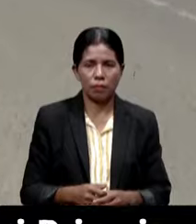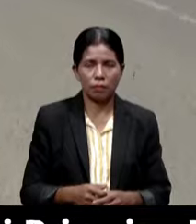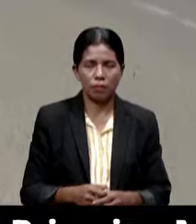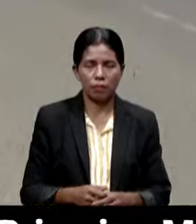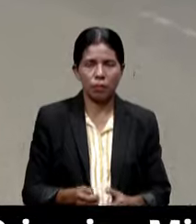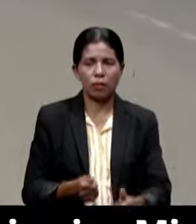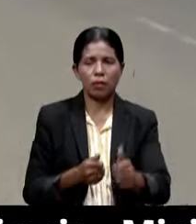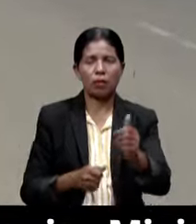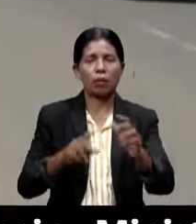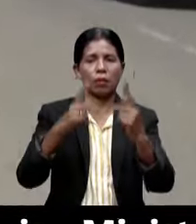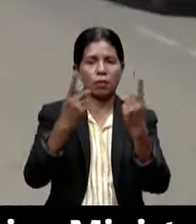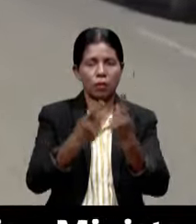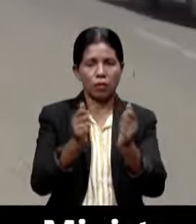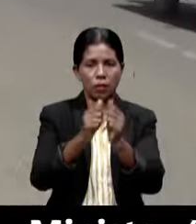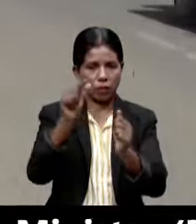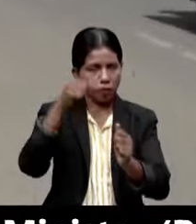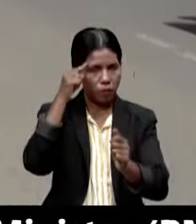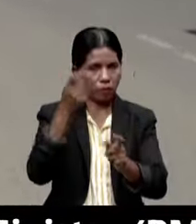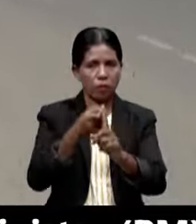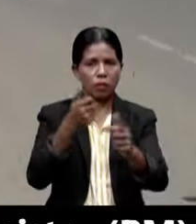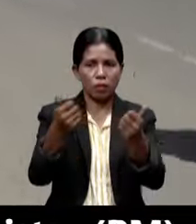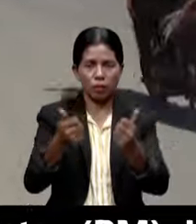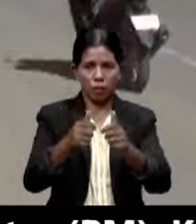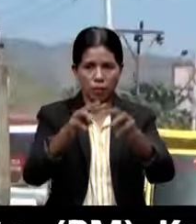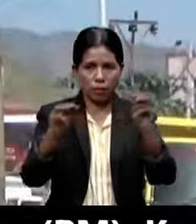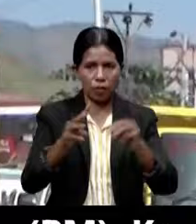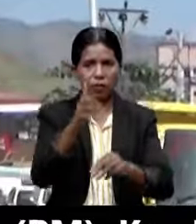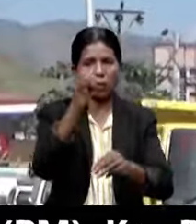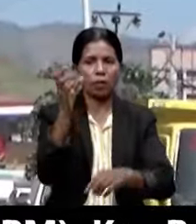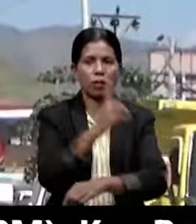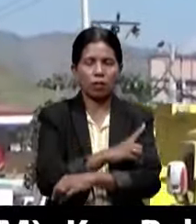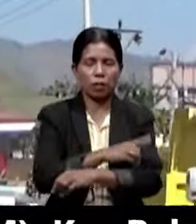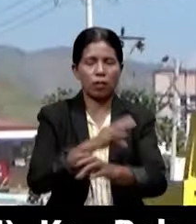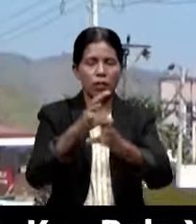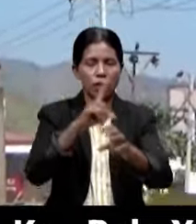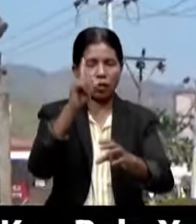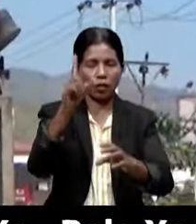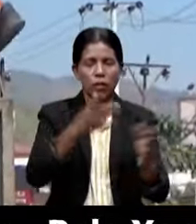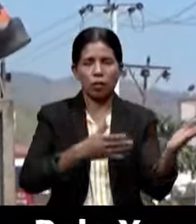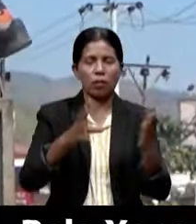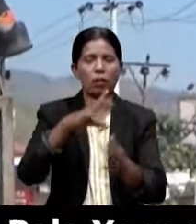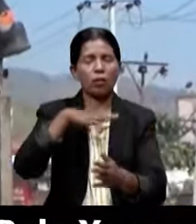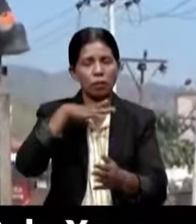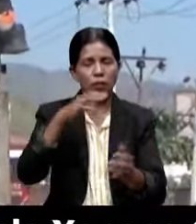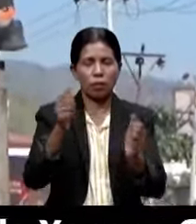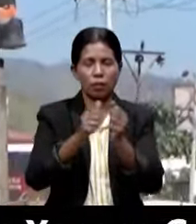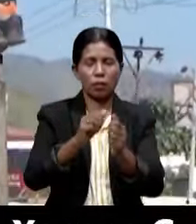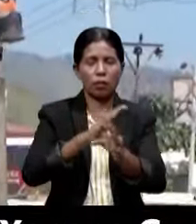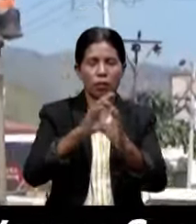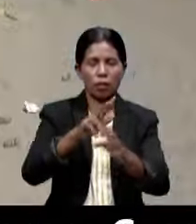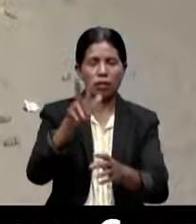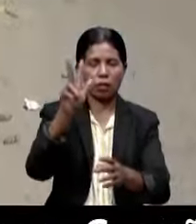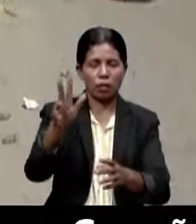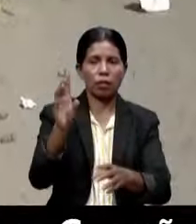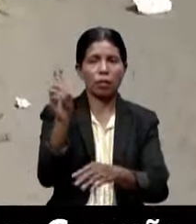Tuira acordo entre companhia e governo, lhe use a autoridade do município Dili, cara loron camioneta ida tem que tula foer tratase em tolo, dader meu dia